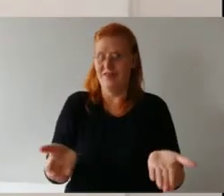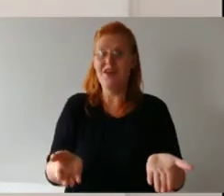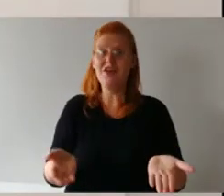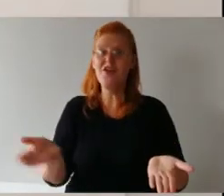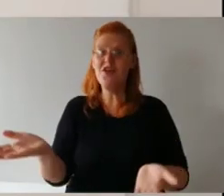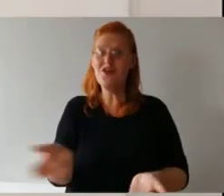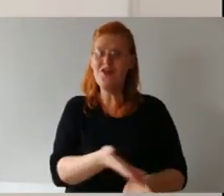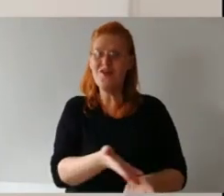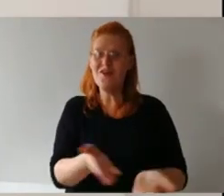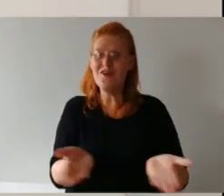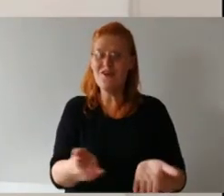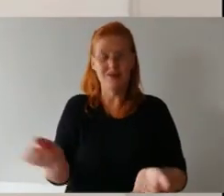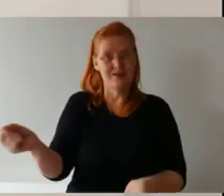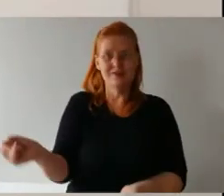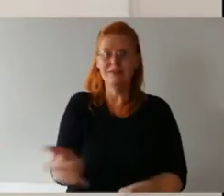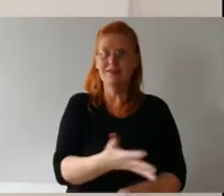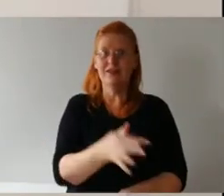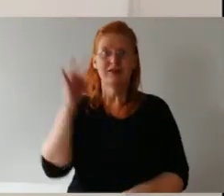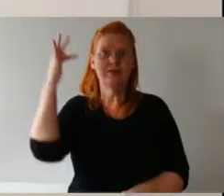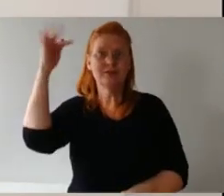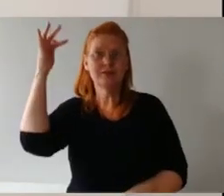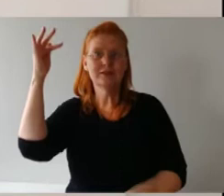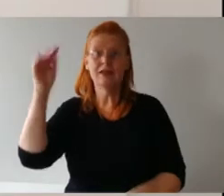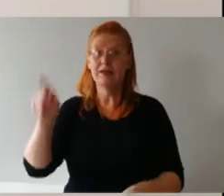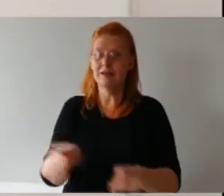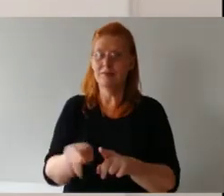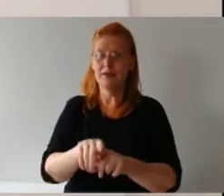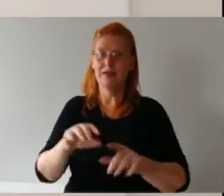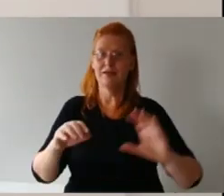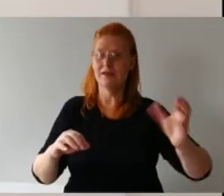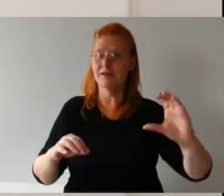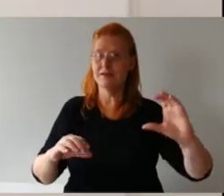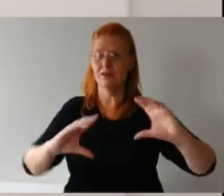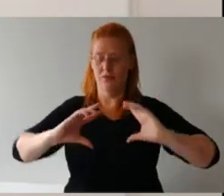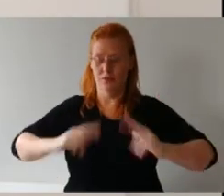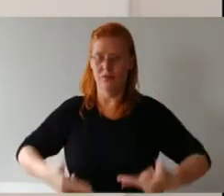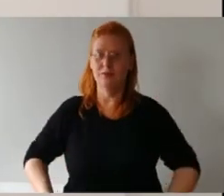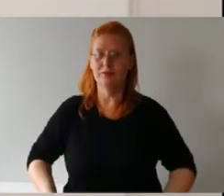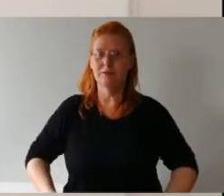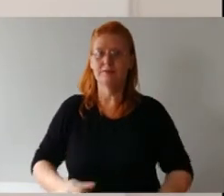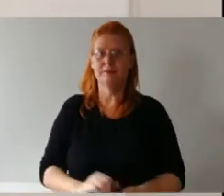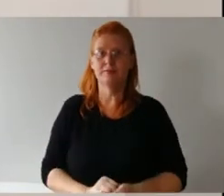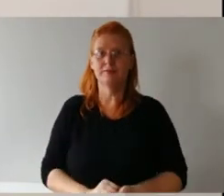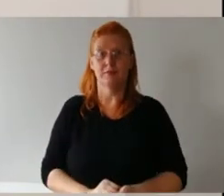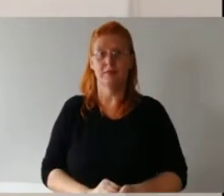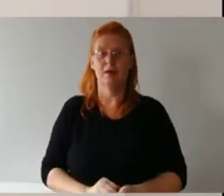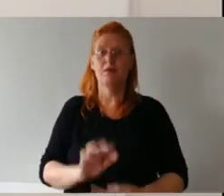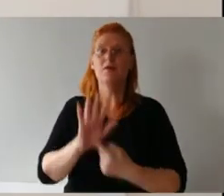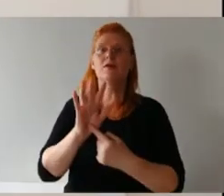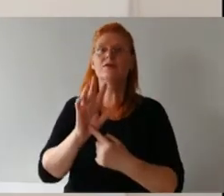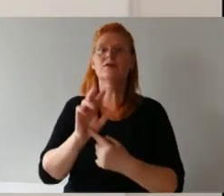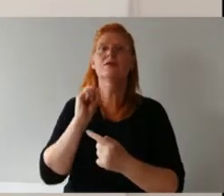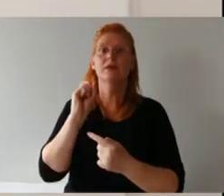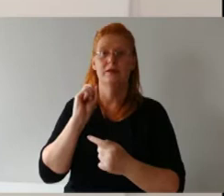vigentes, trazendo novas abordagens sobre a perspectiva da filosofia e das ciências humanas. O livro